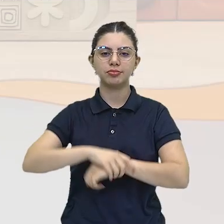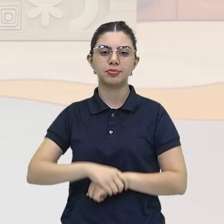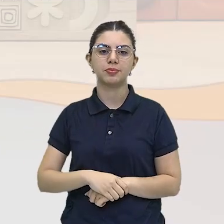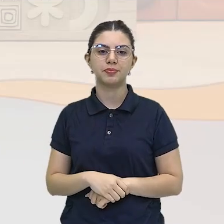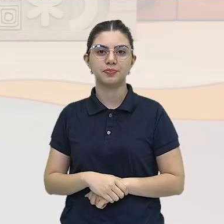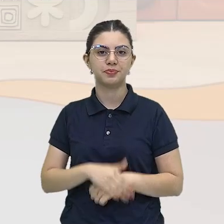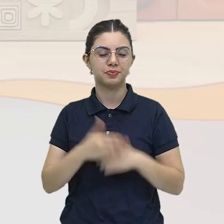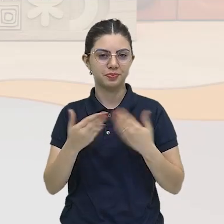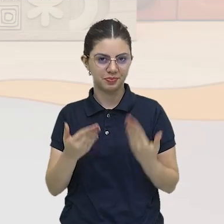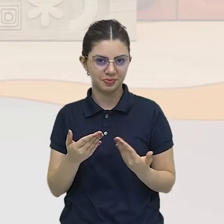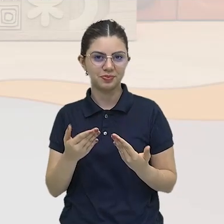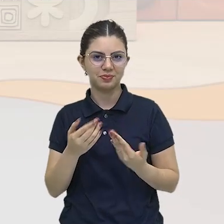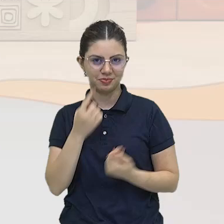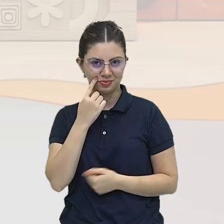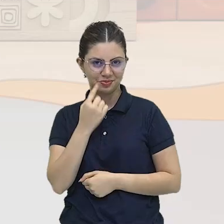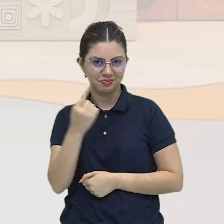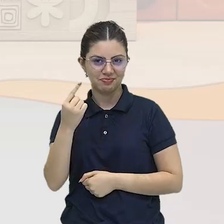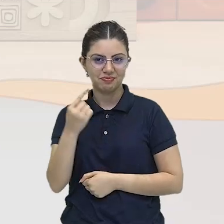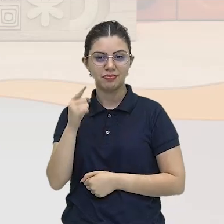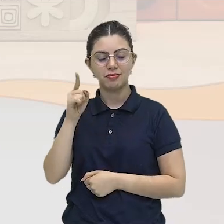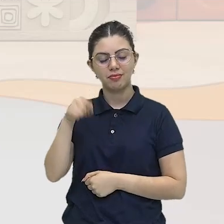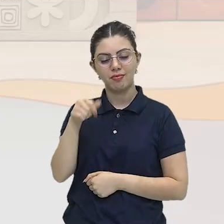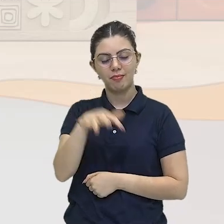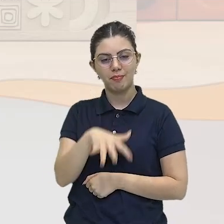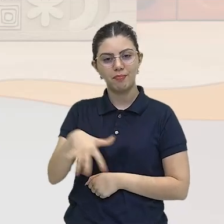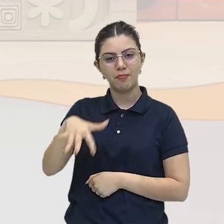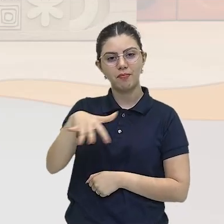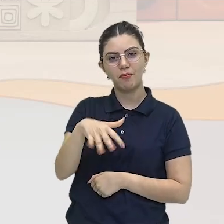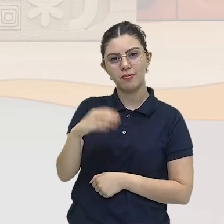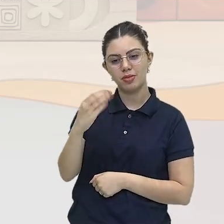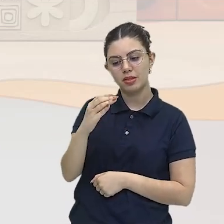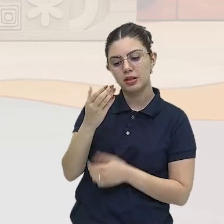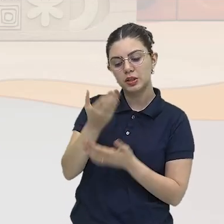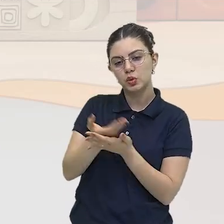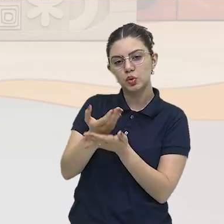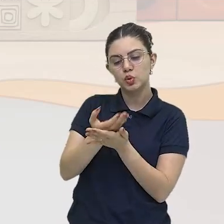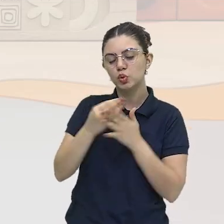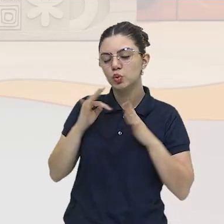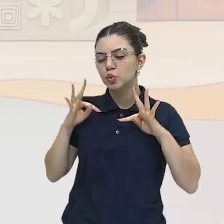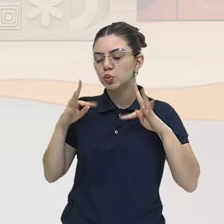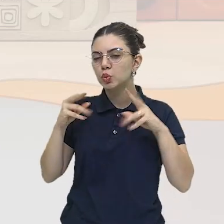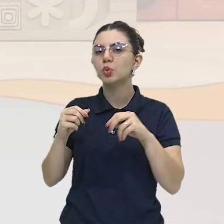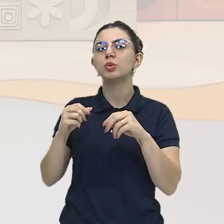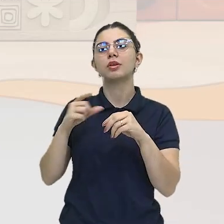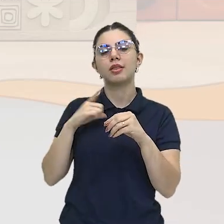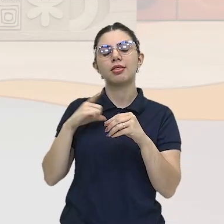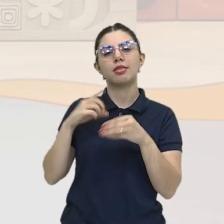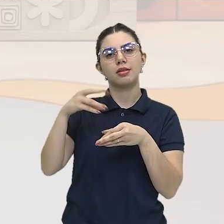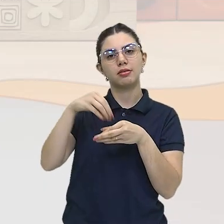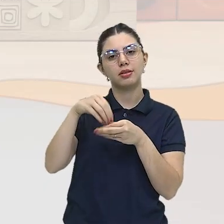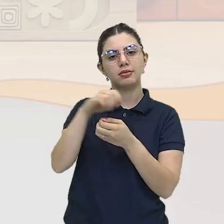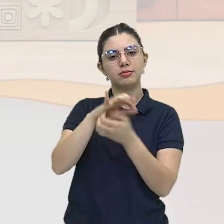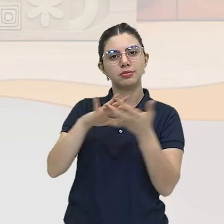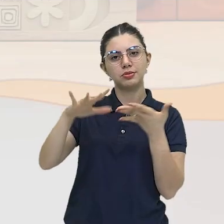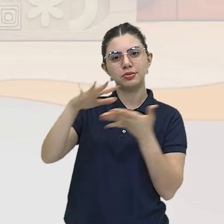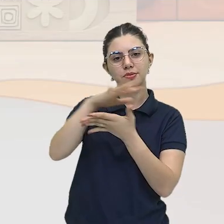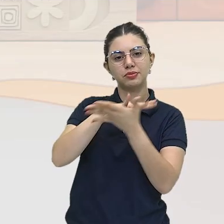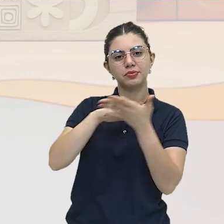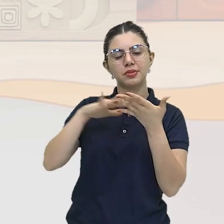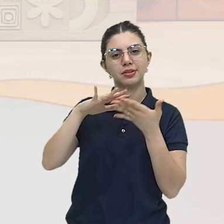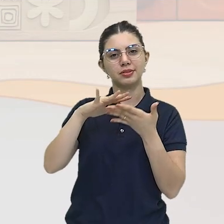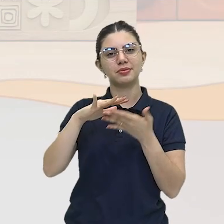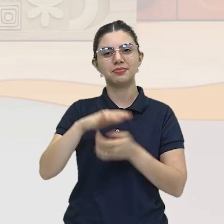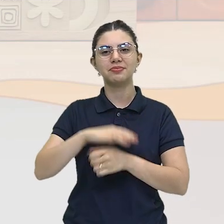a astronomia ela é essa ciência que se ocupa em estudar tudo que há no universo, os corpos